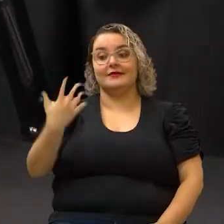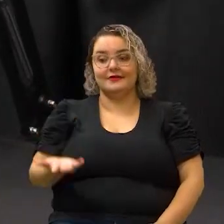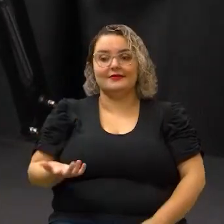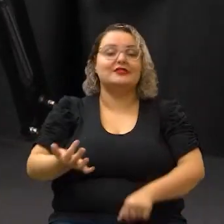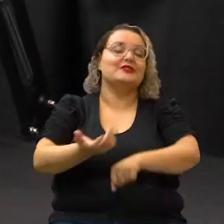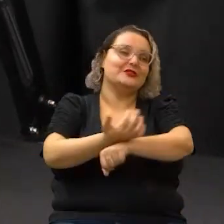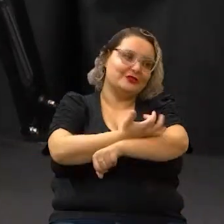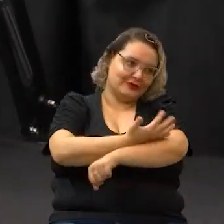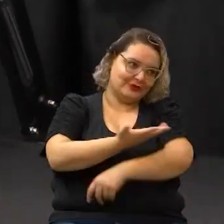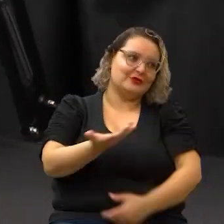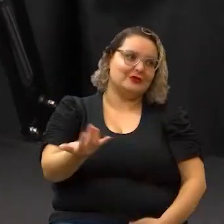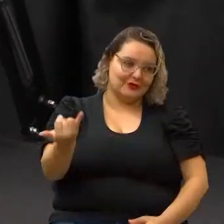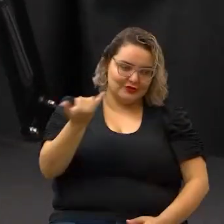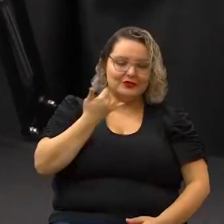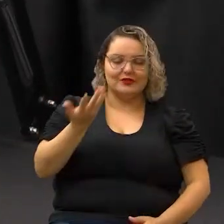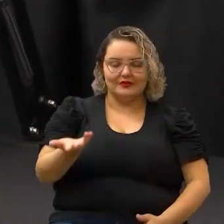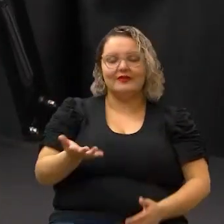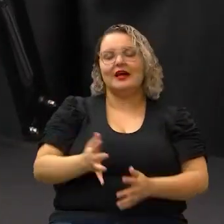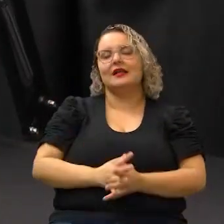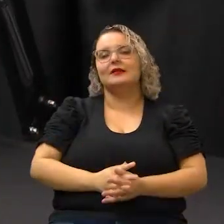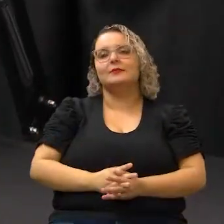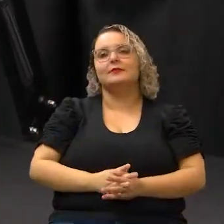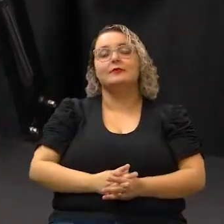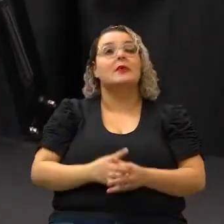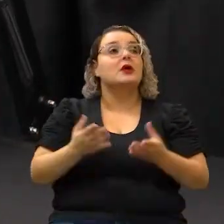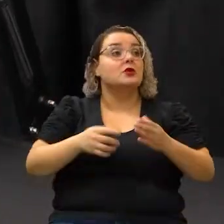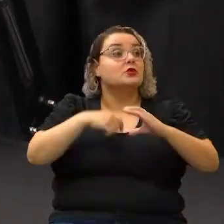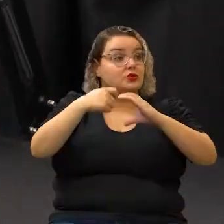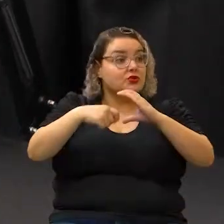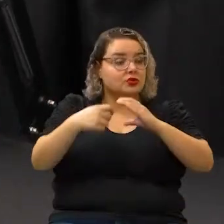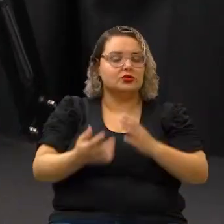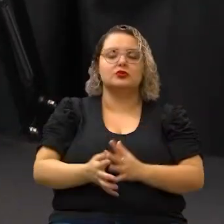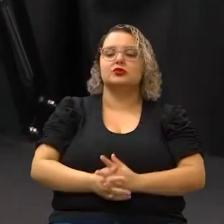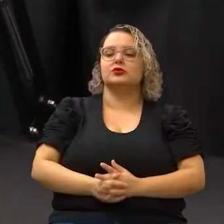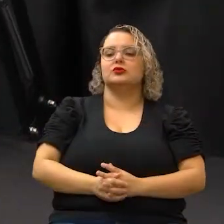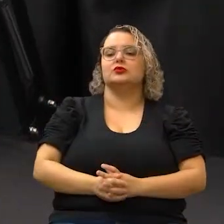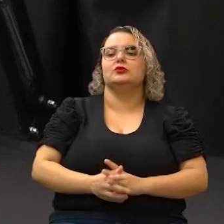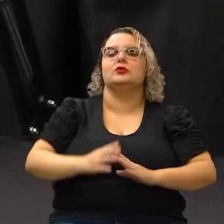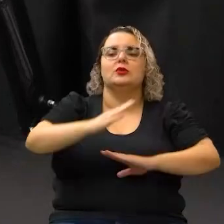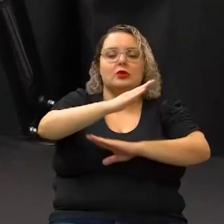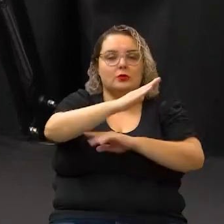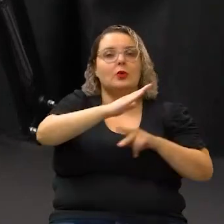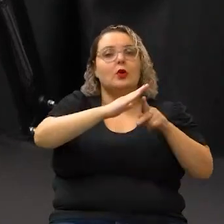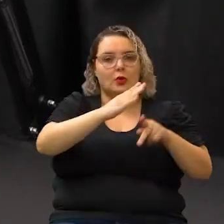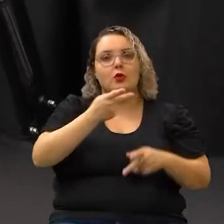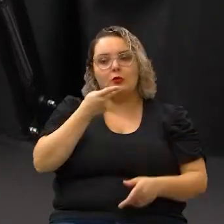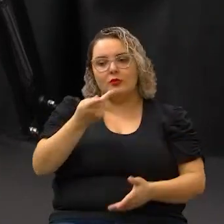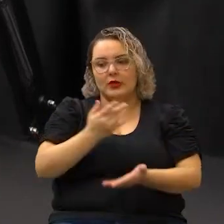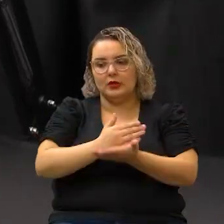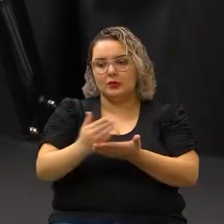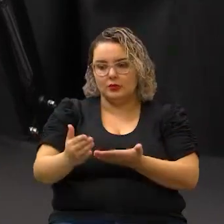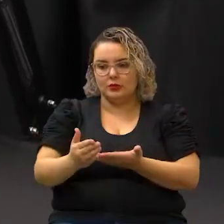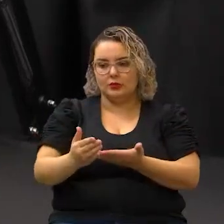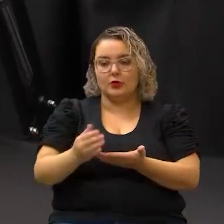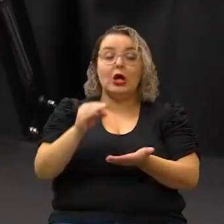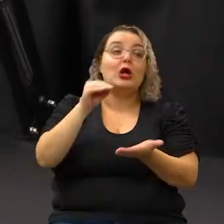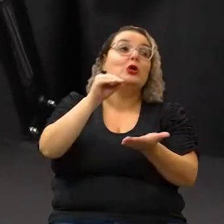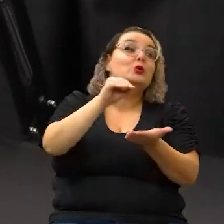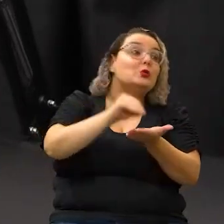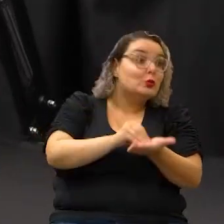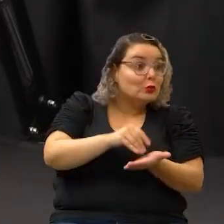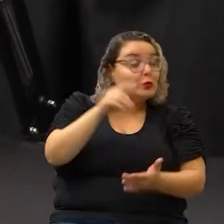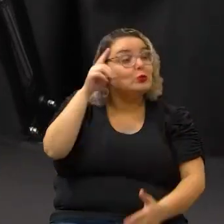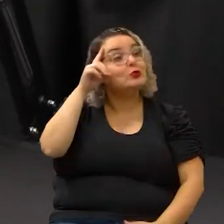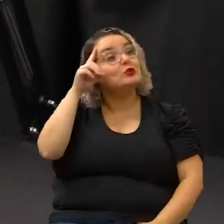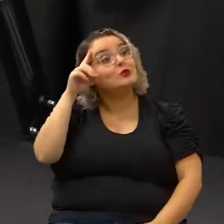nessa história emocionante que o senhor acaba de contar, mas hoje a gravação do Na Casa do Povo, como eu disse no início, é